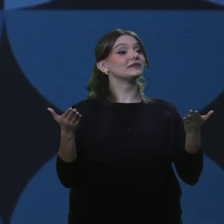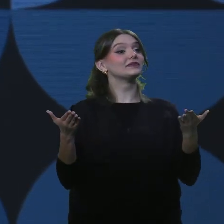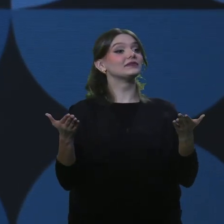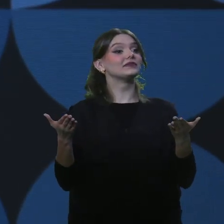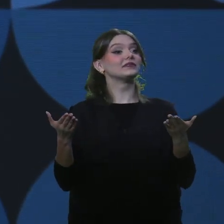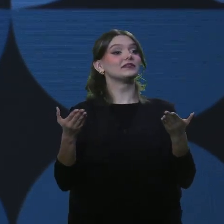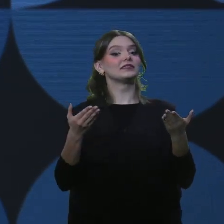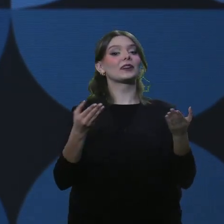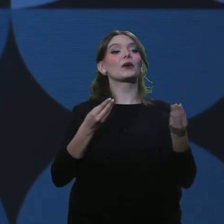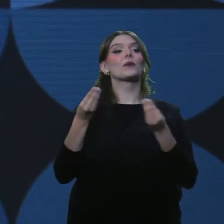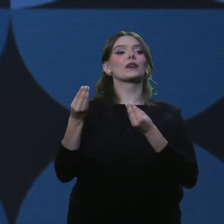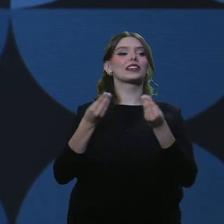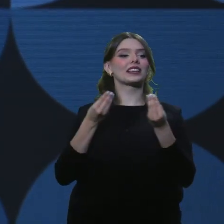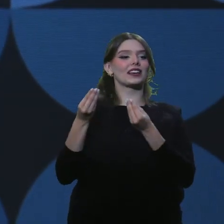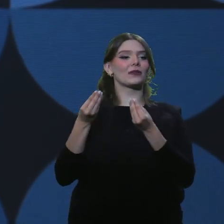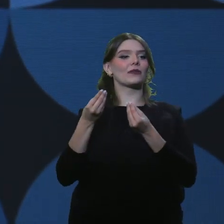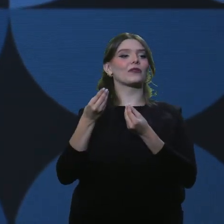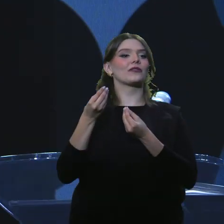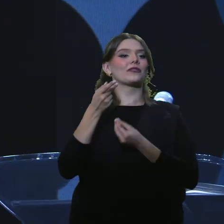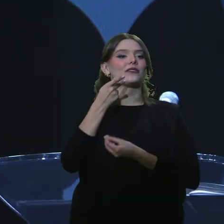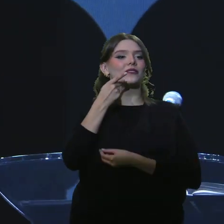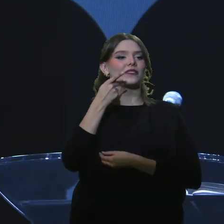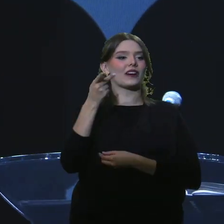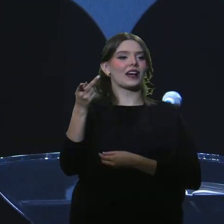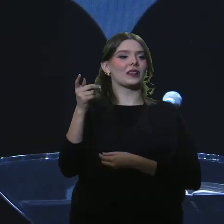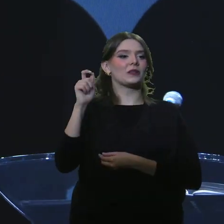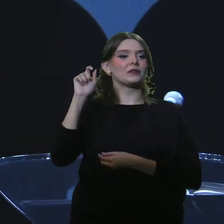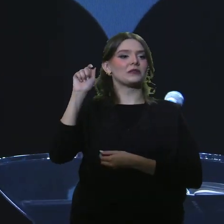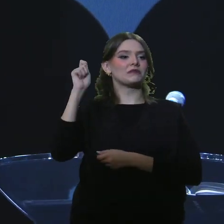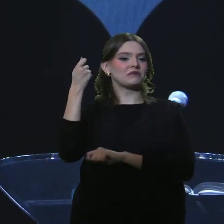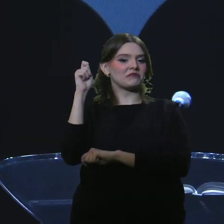como é que é o meu espanhol? Intermediário.